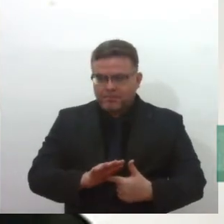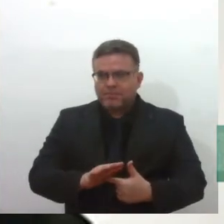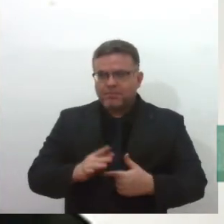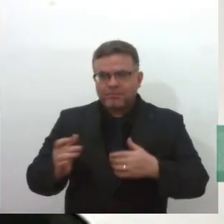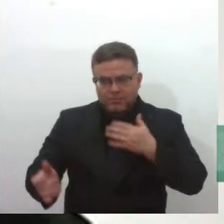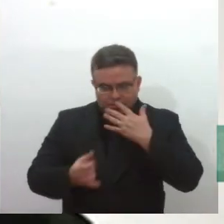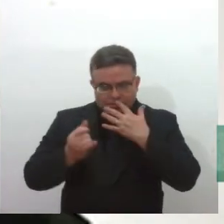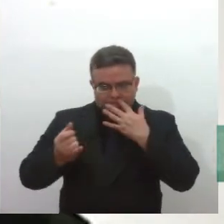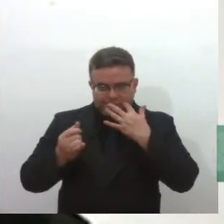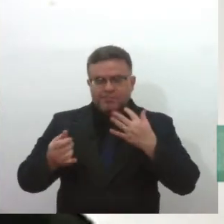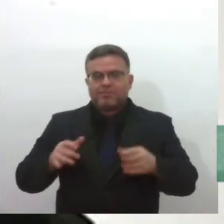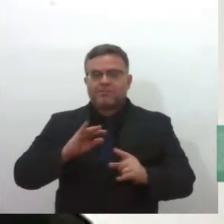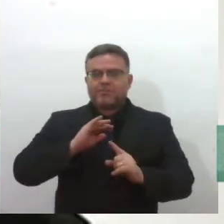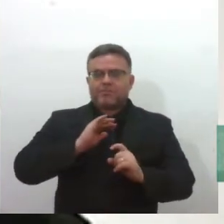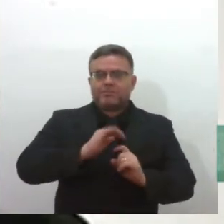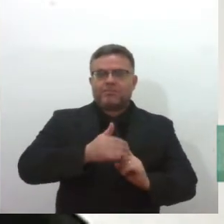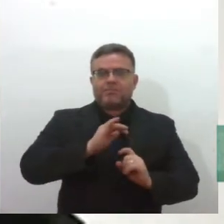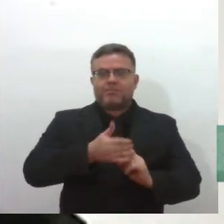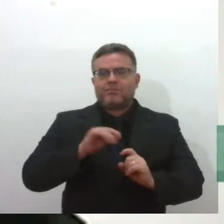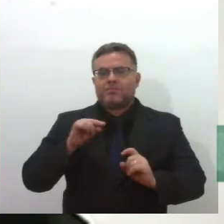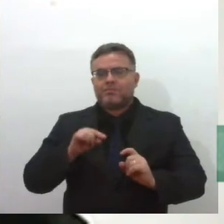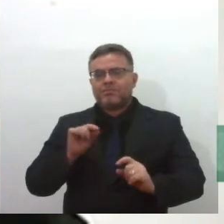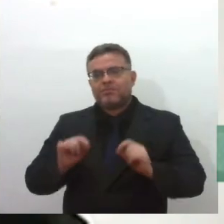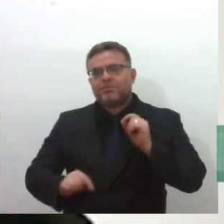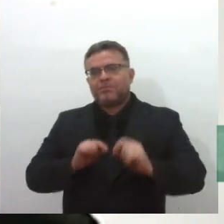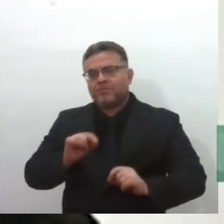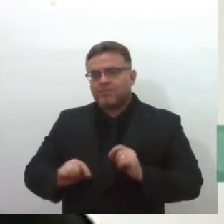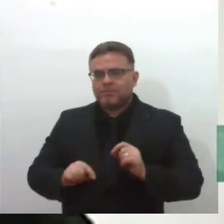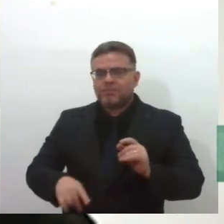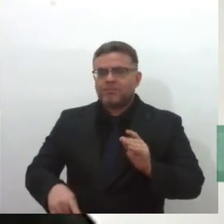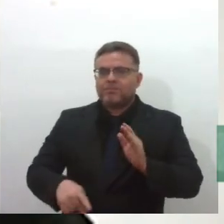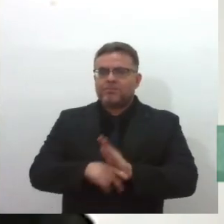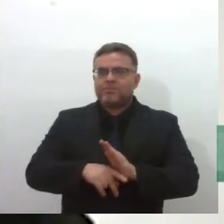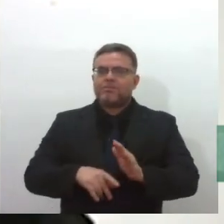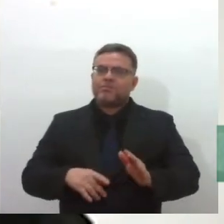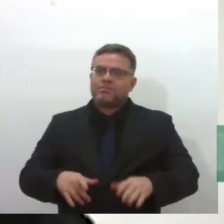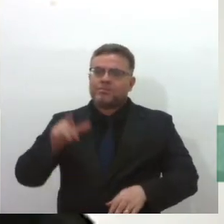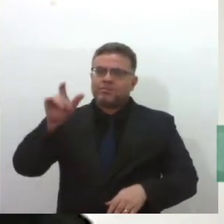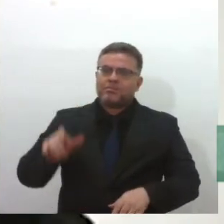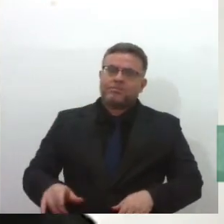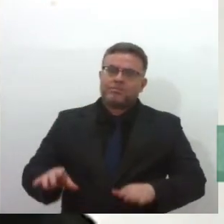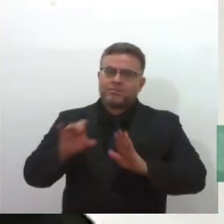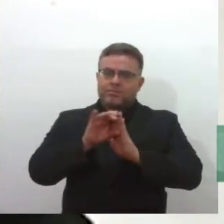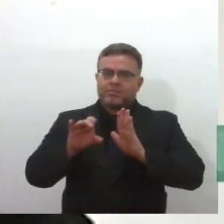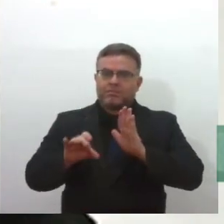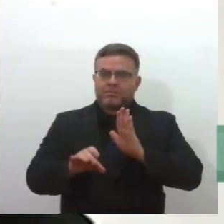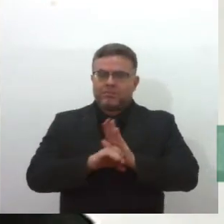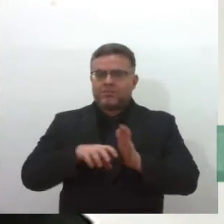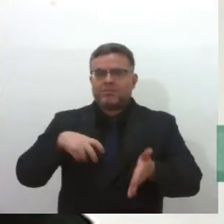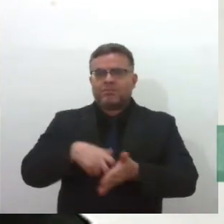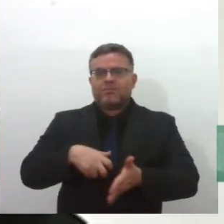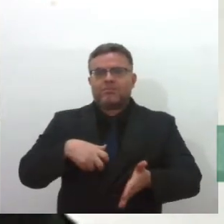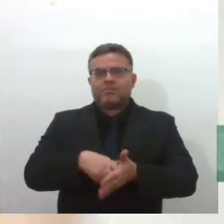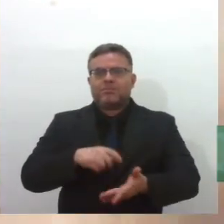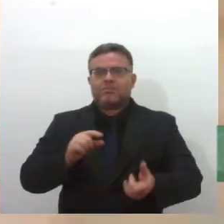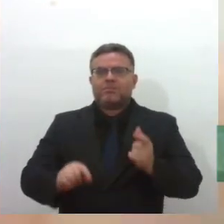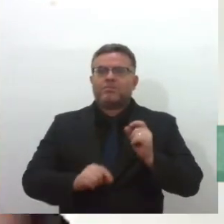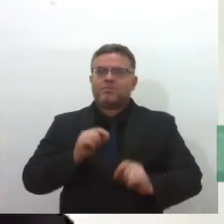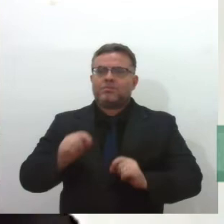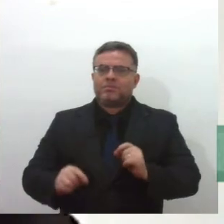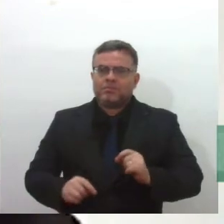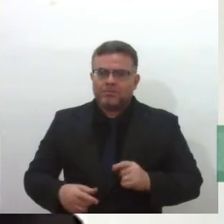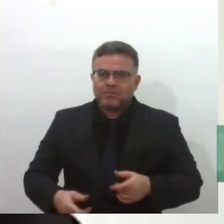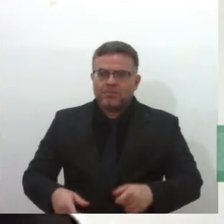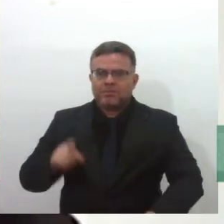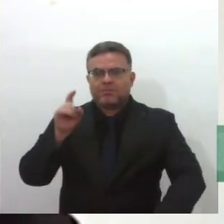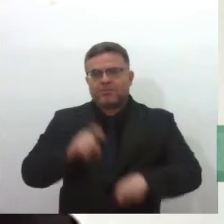ela é conhecida, ela tem interesse penal em específicas condutas no Código Penal, quando trata de estupro